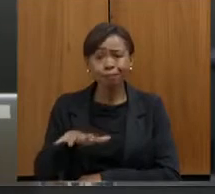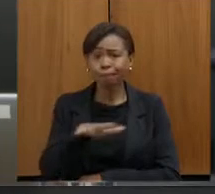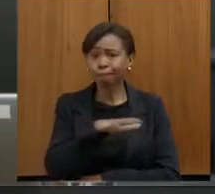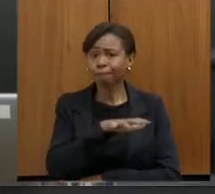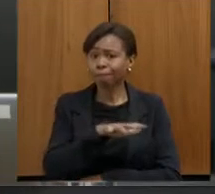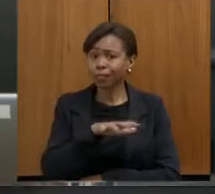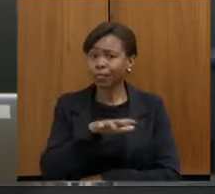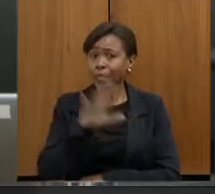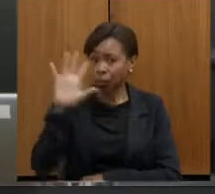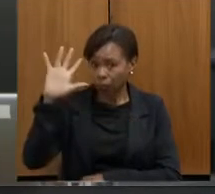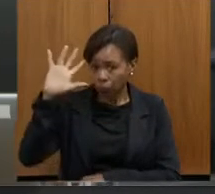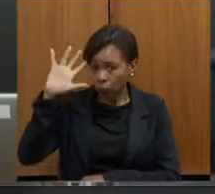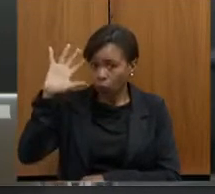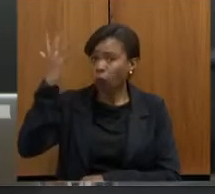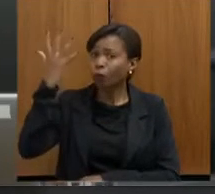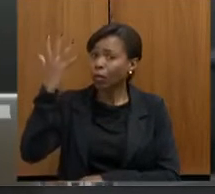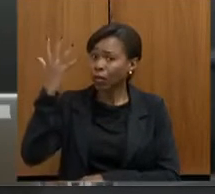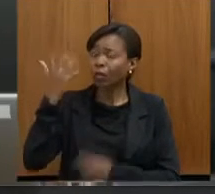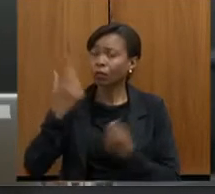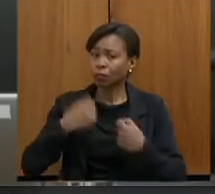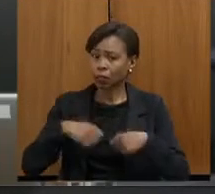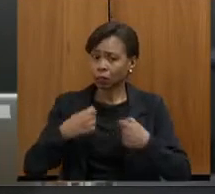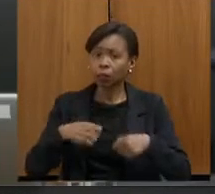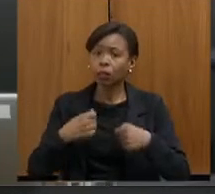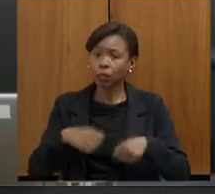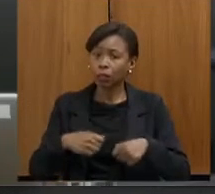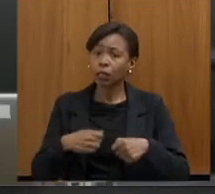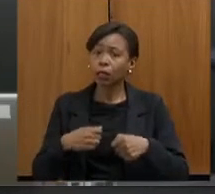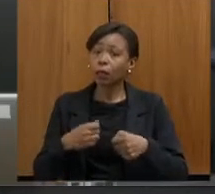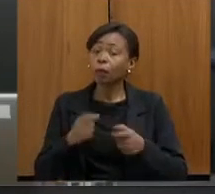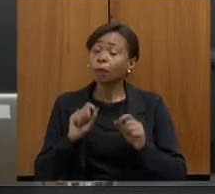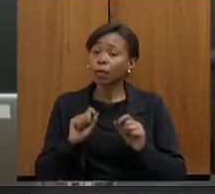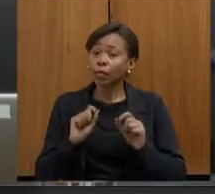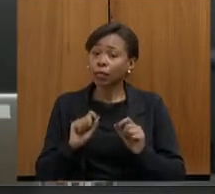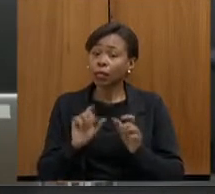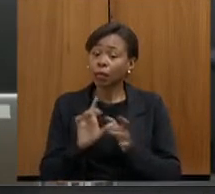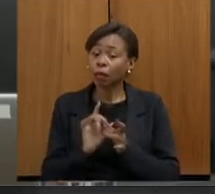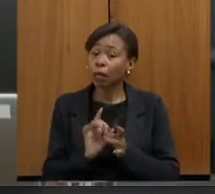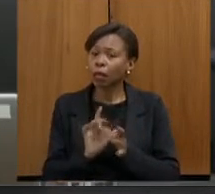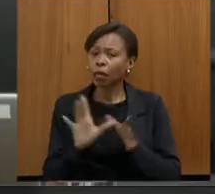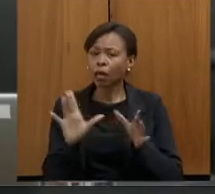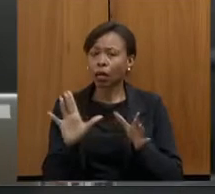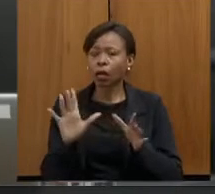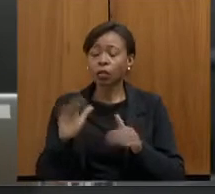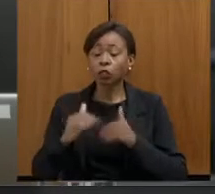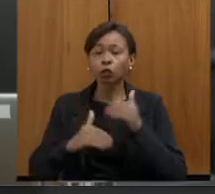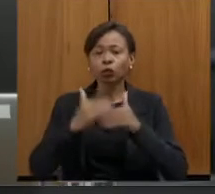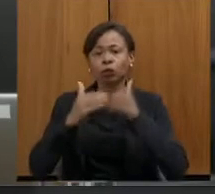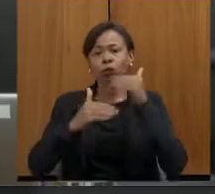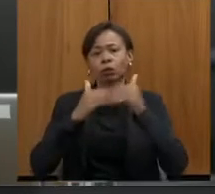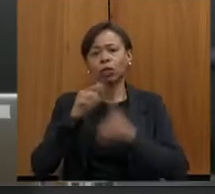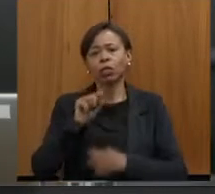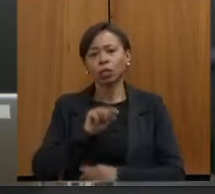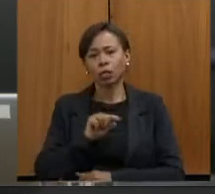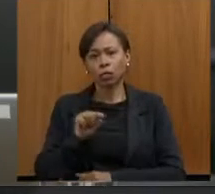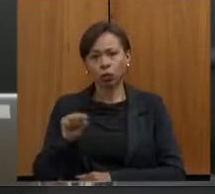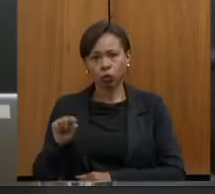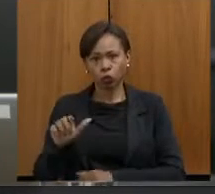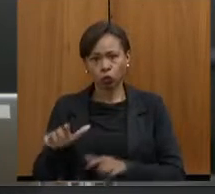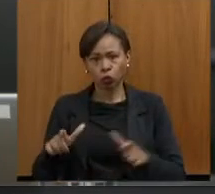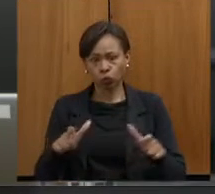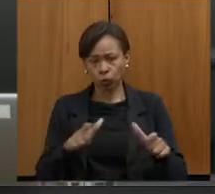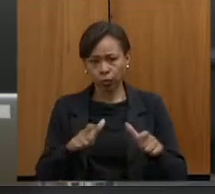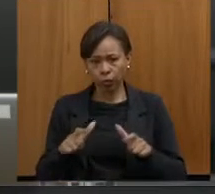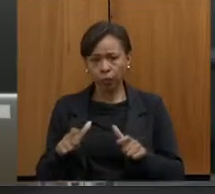resolvidas para dar condição ali de desenvolvimento naquelas localidades. Eu